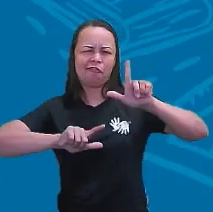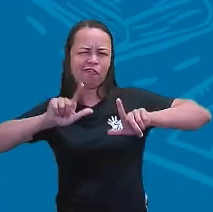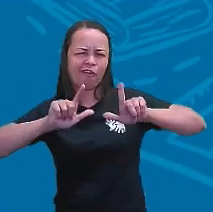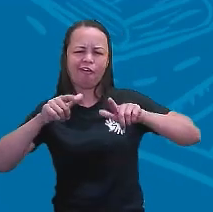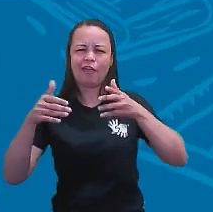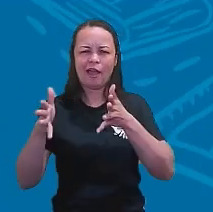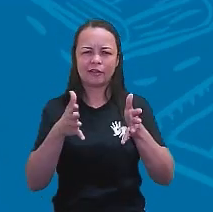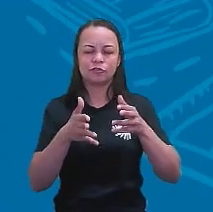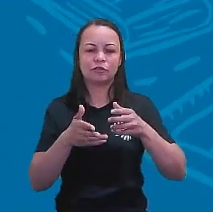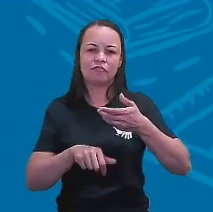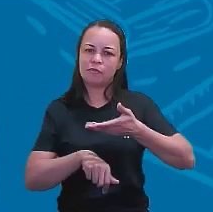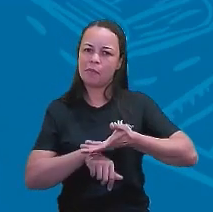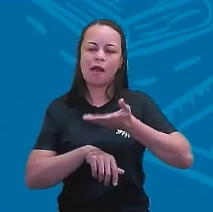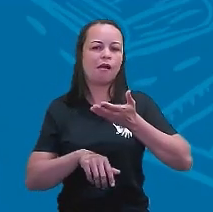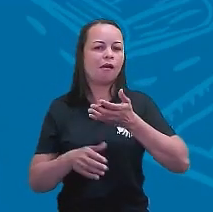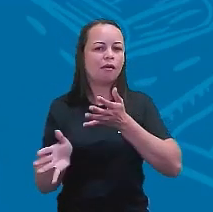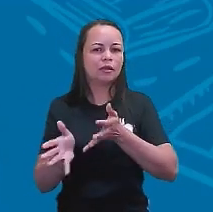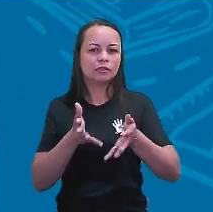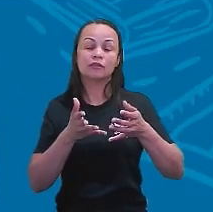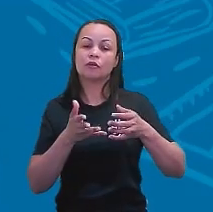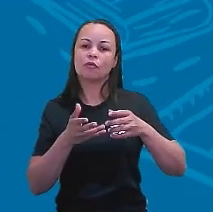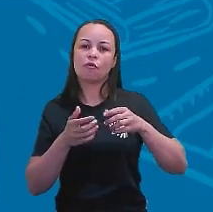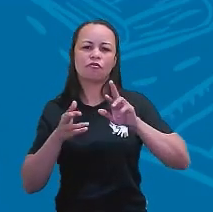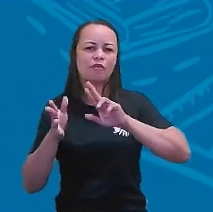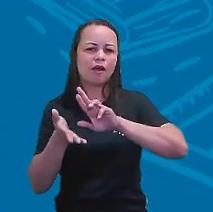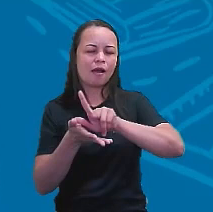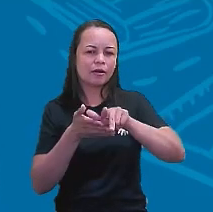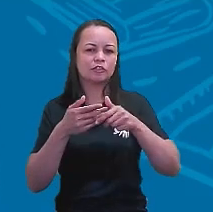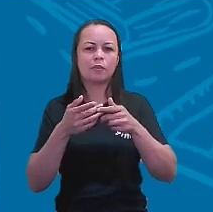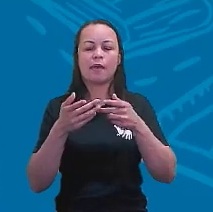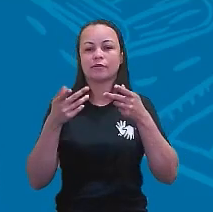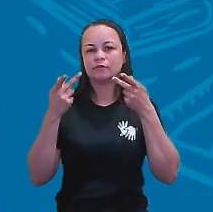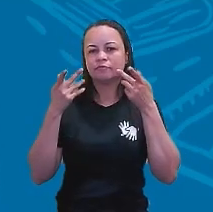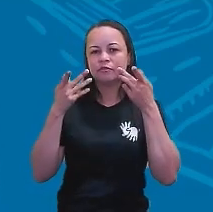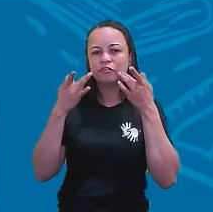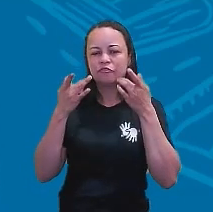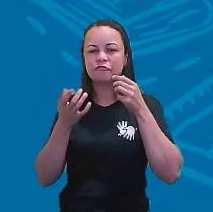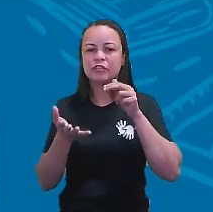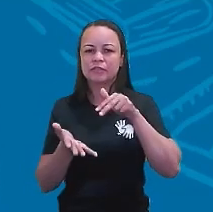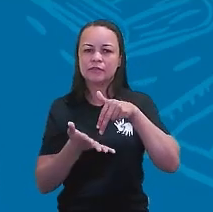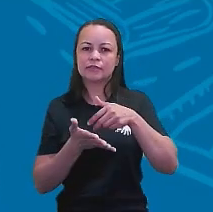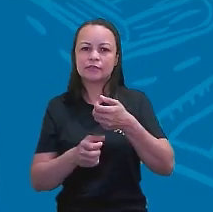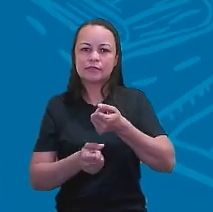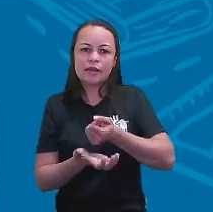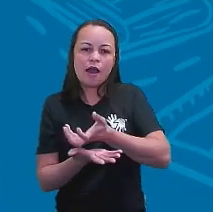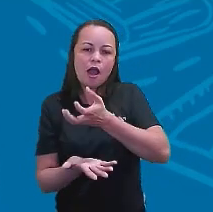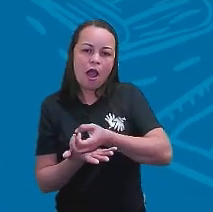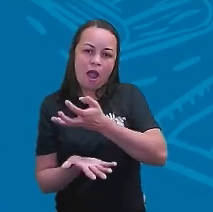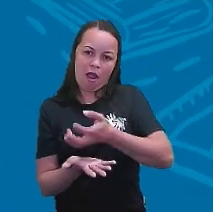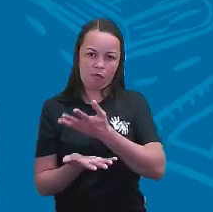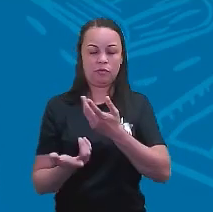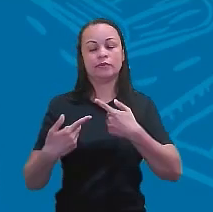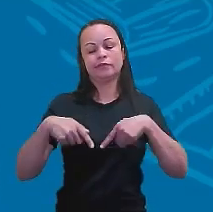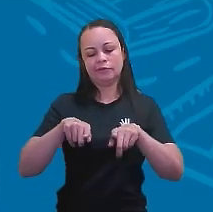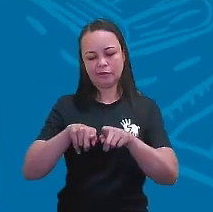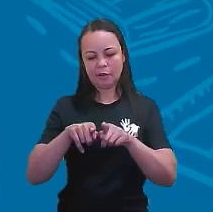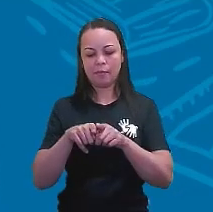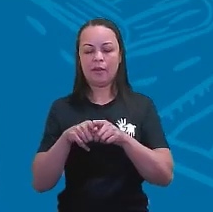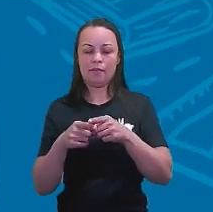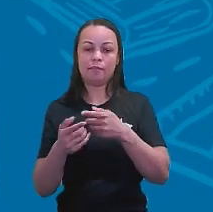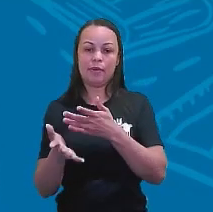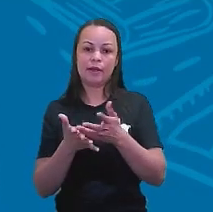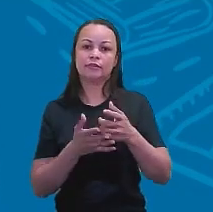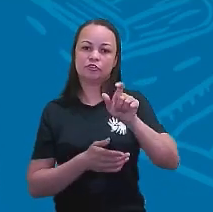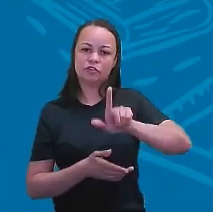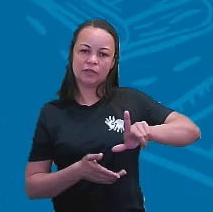vida do Osman, com peças de ficção e também artigos de crítica literária. Também ele tinha esse foco